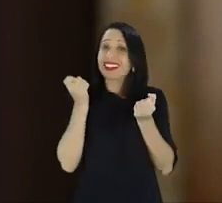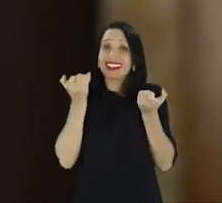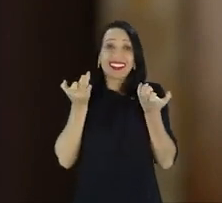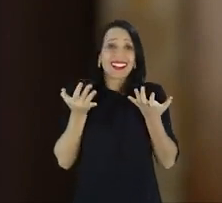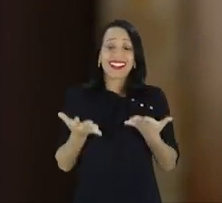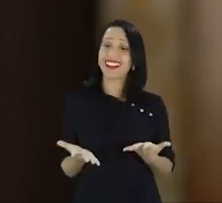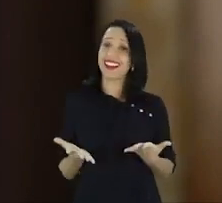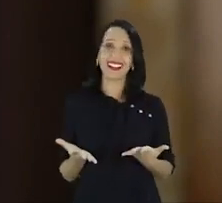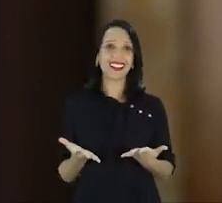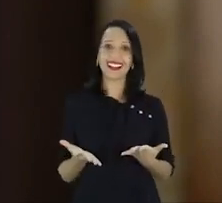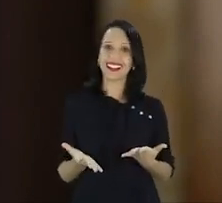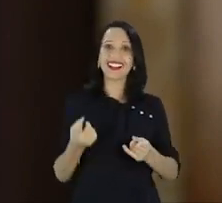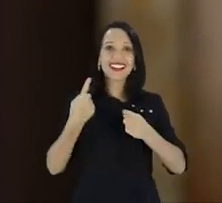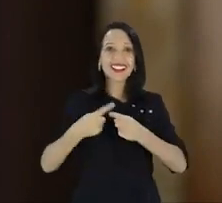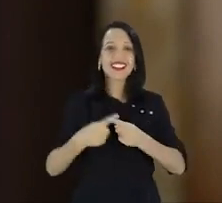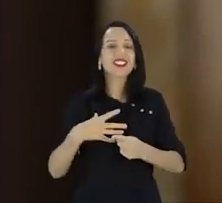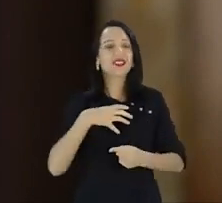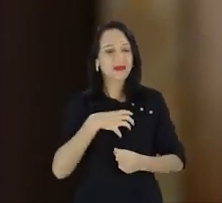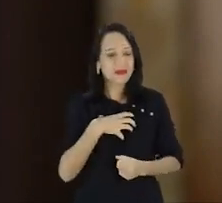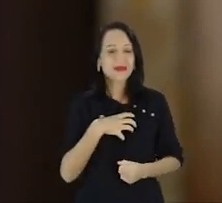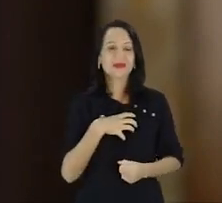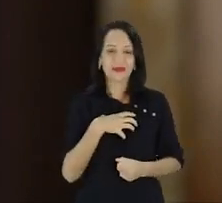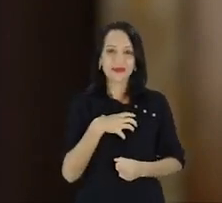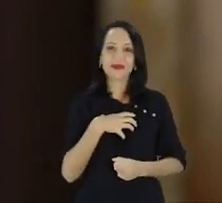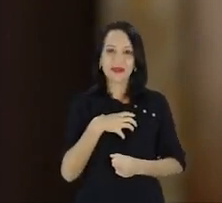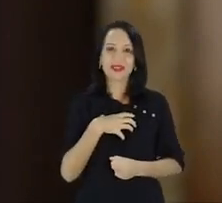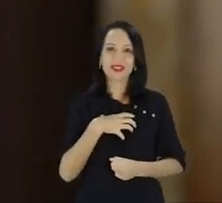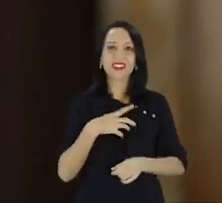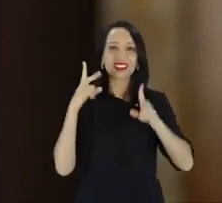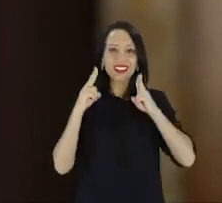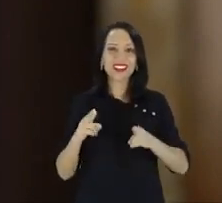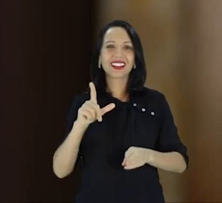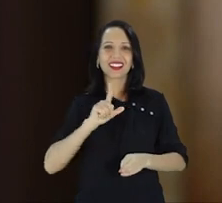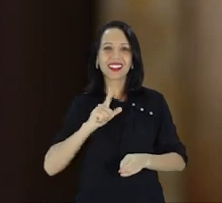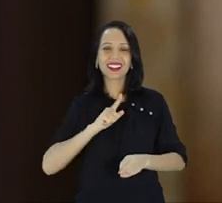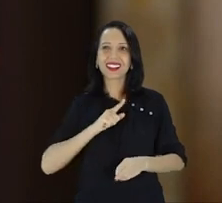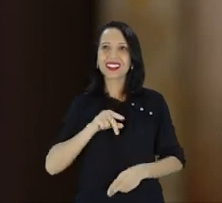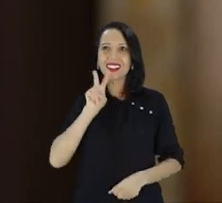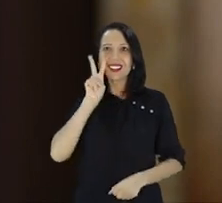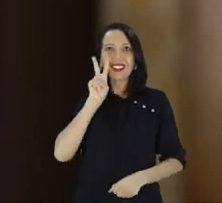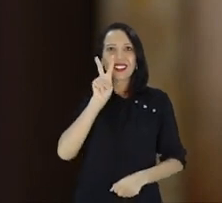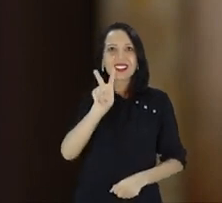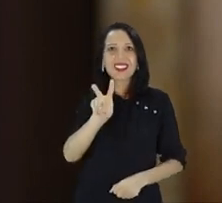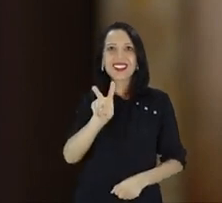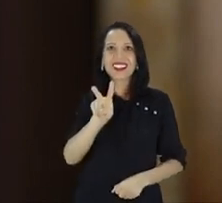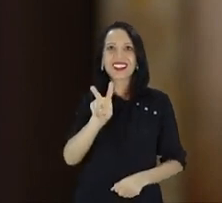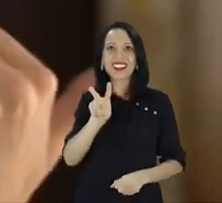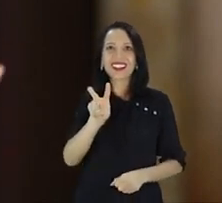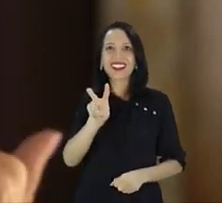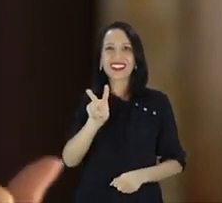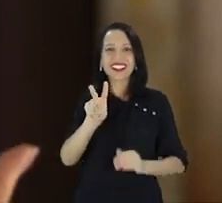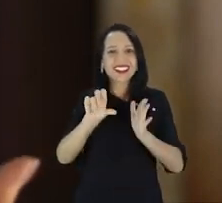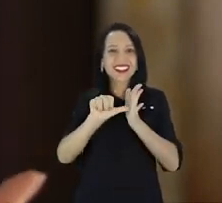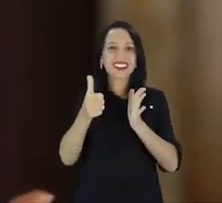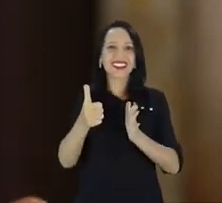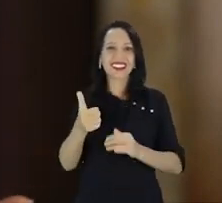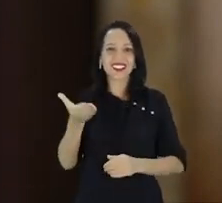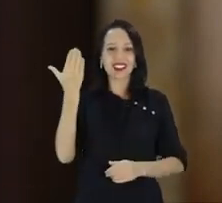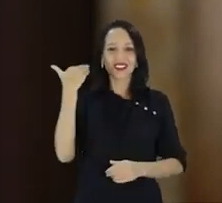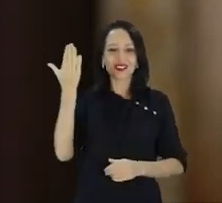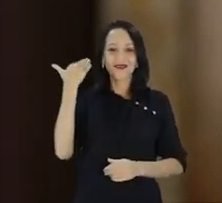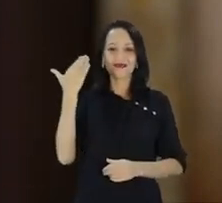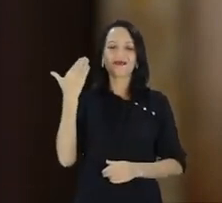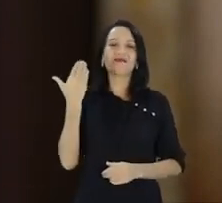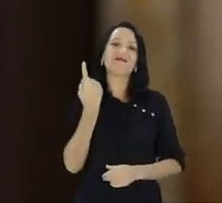porque de alguma forma foi como se eu tivesse olhando ele pela primeira vez desde que eu tinha